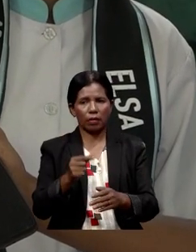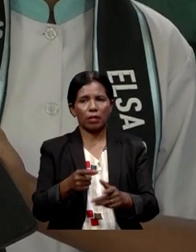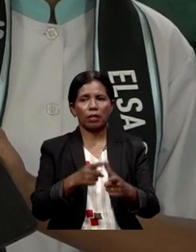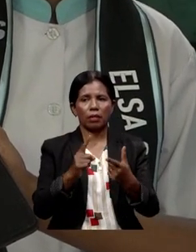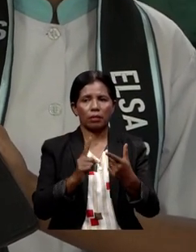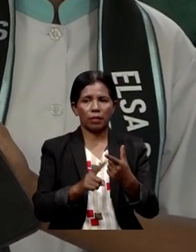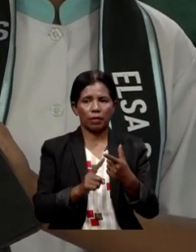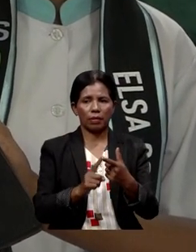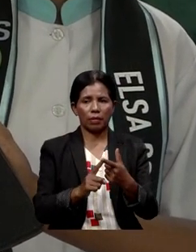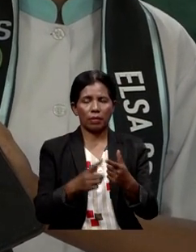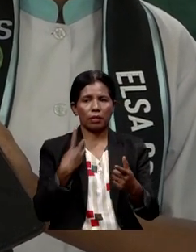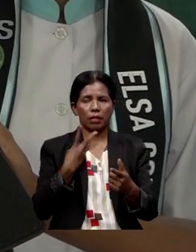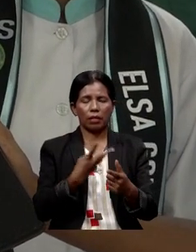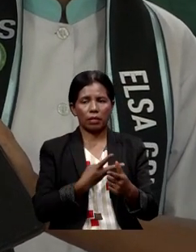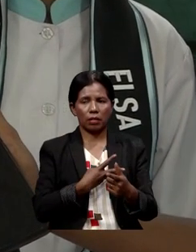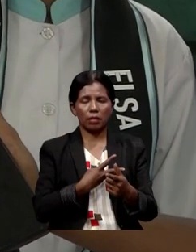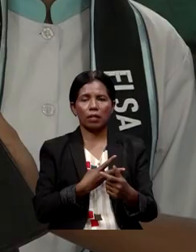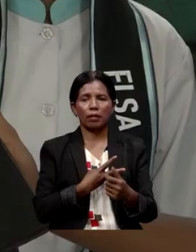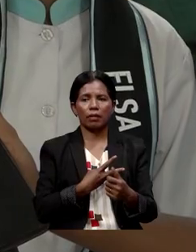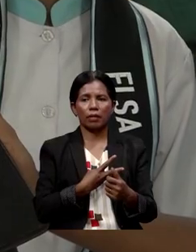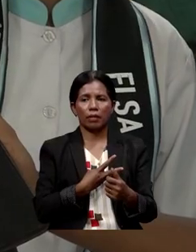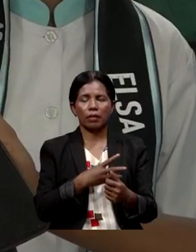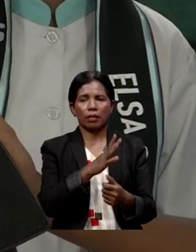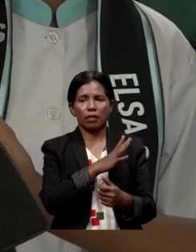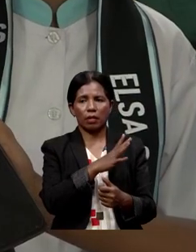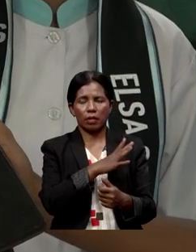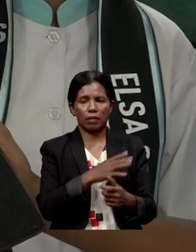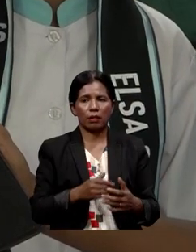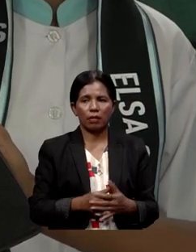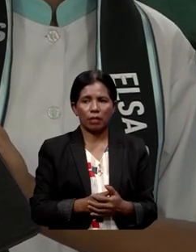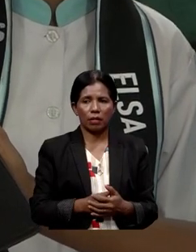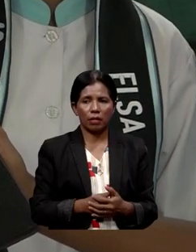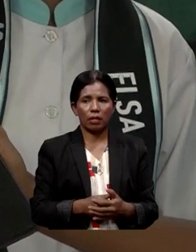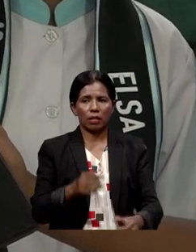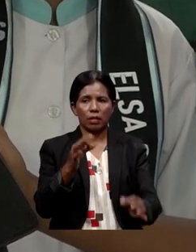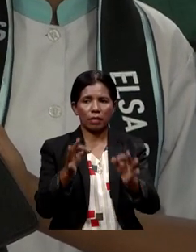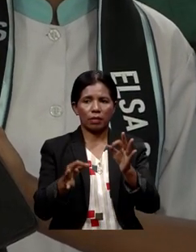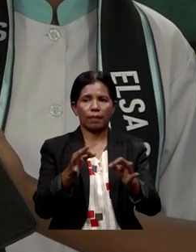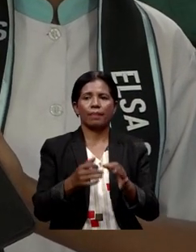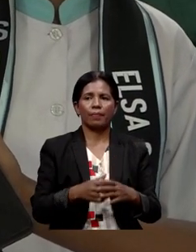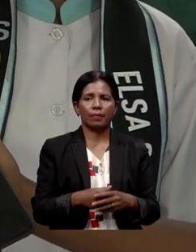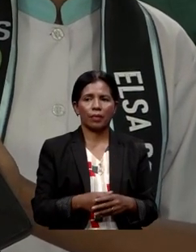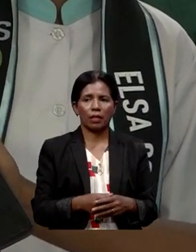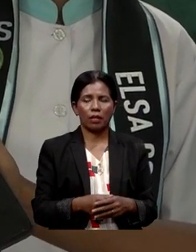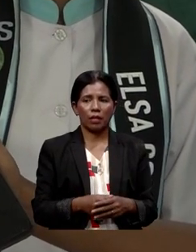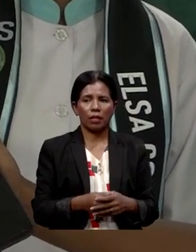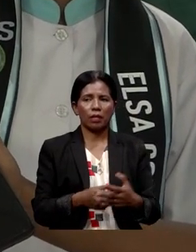depois ita se hein karik depende